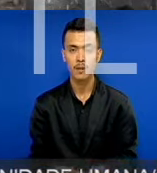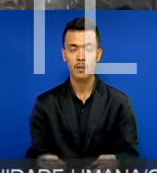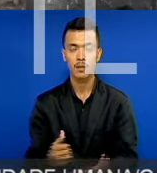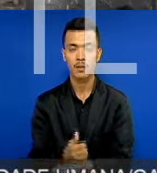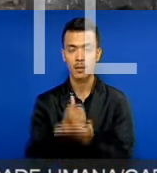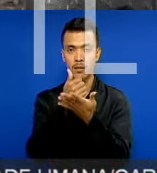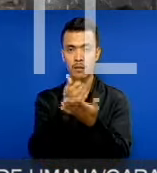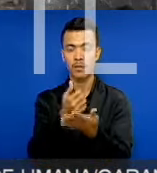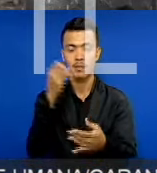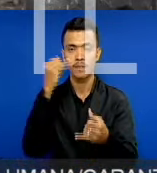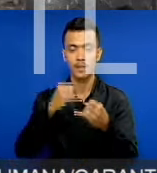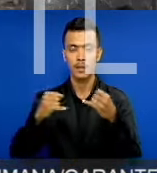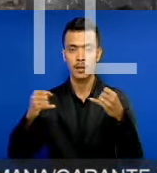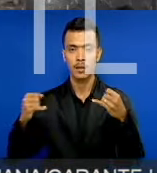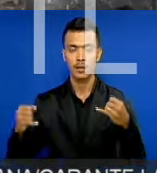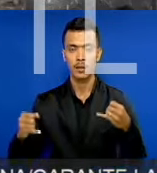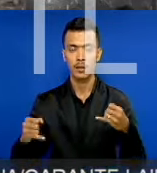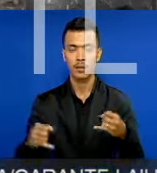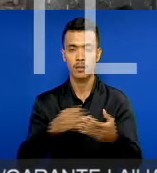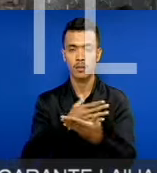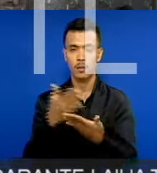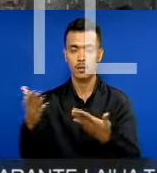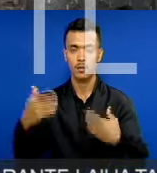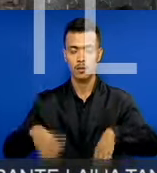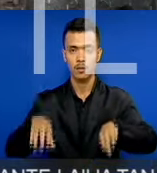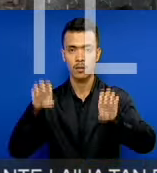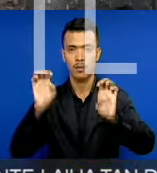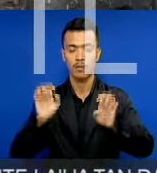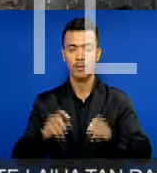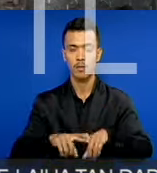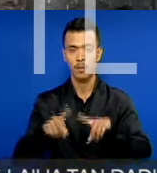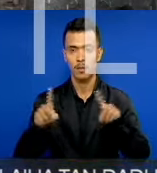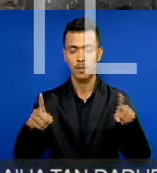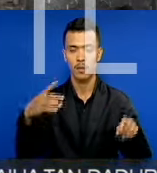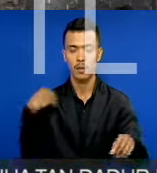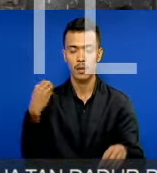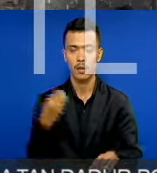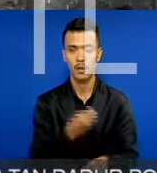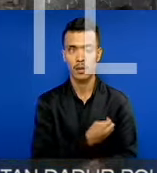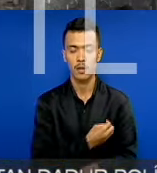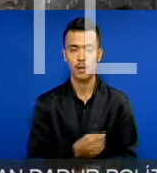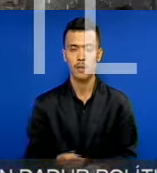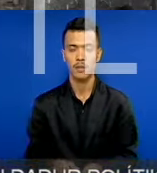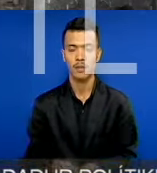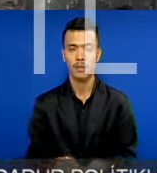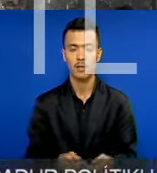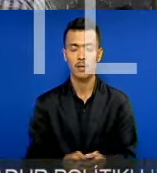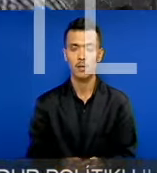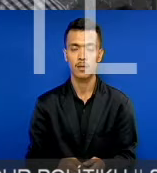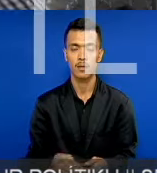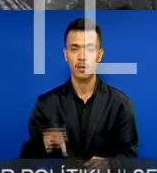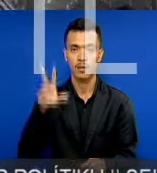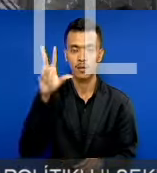recuperação mai ve to iku se ma mas material se ne ma fa no tulu aria mas a mi nian começa a vir nele para dar a tolona. Primeiro,